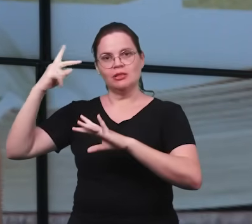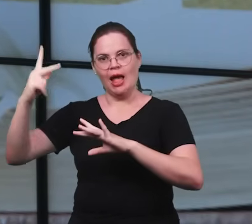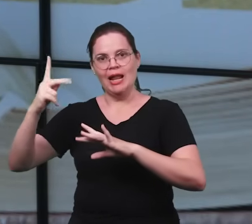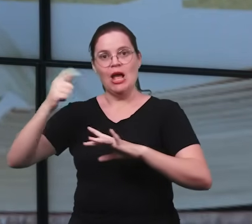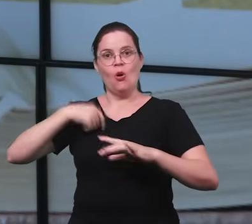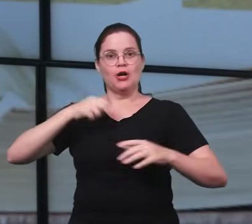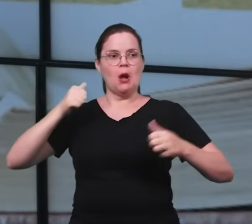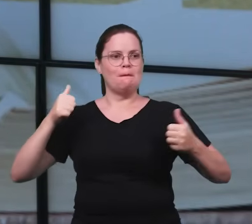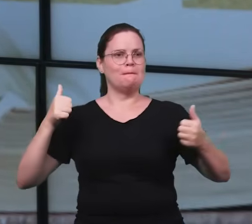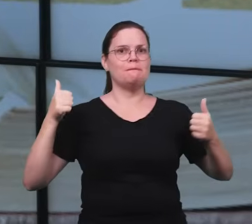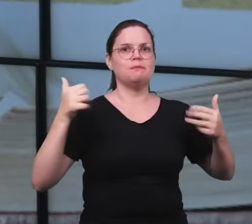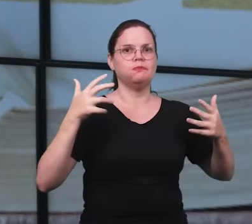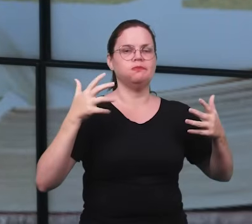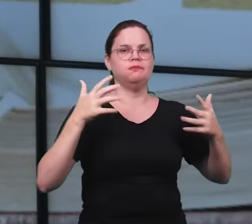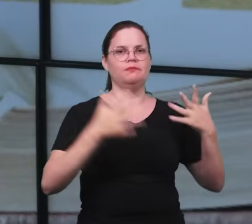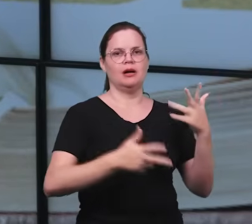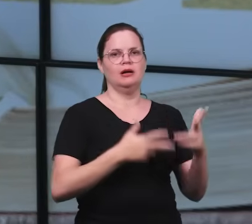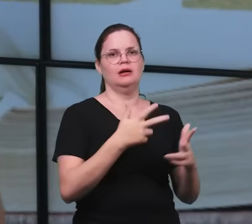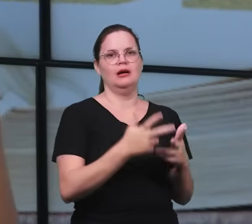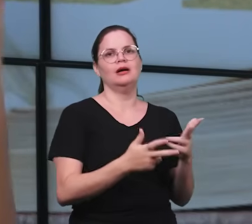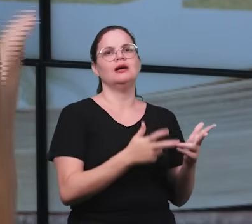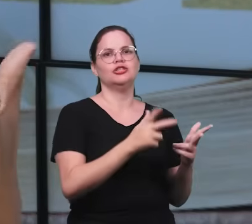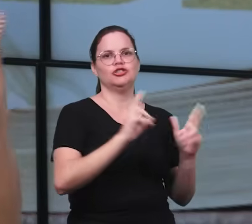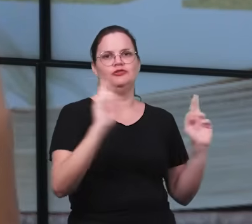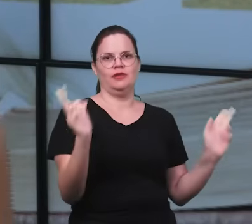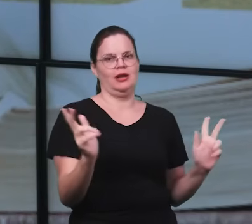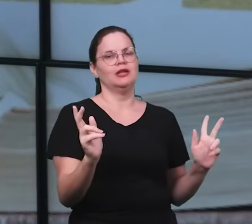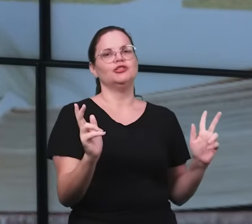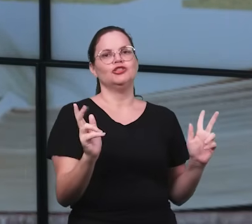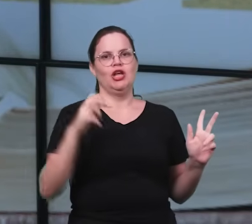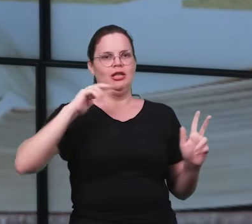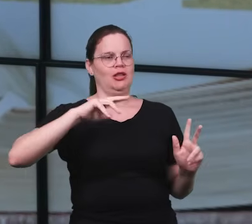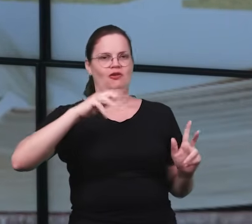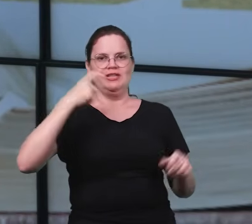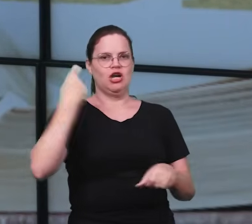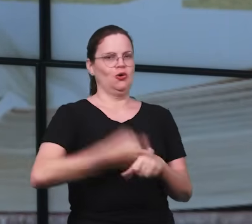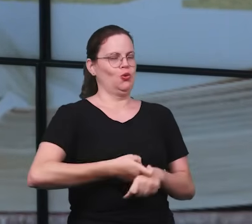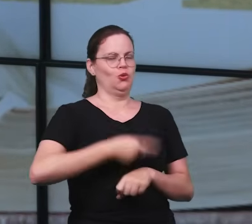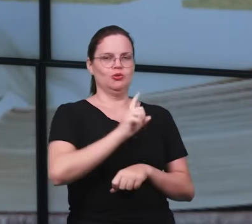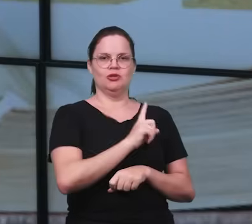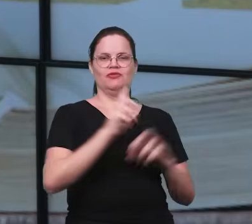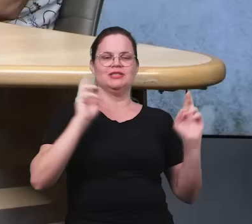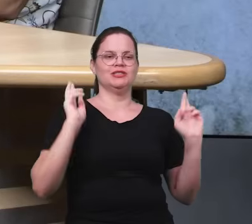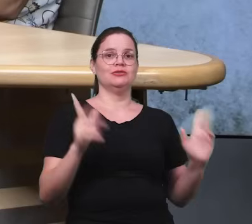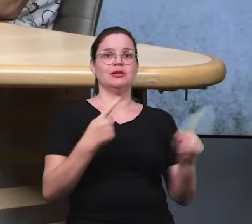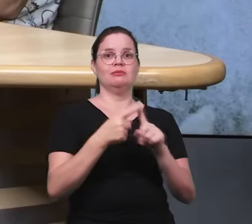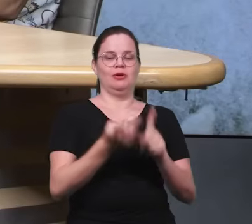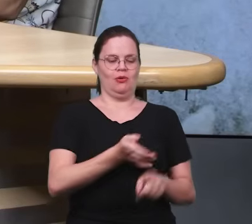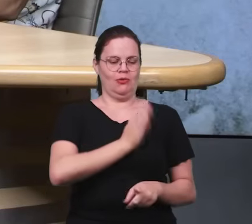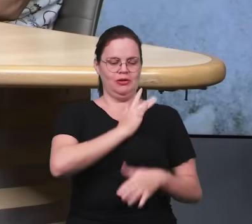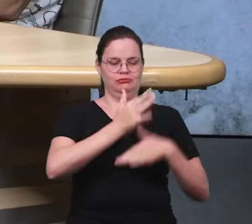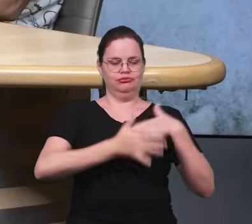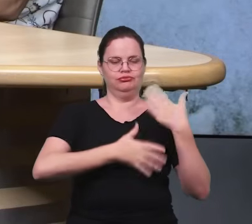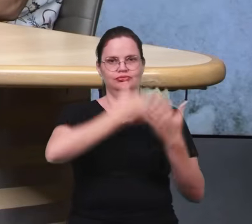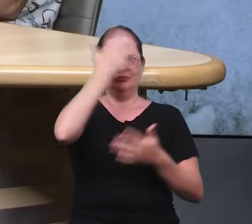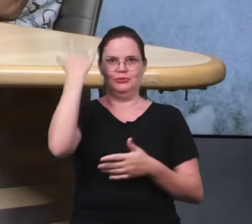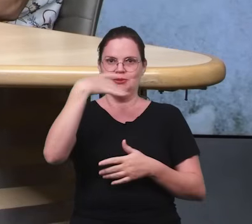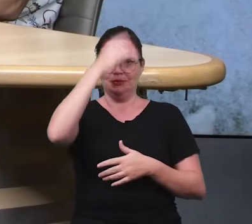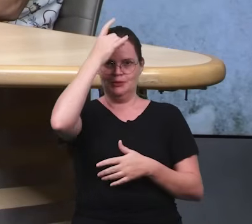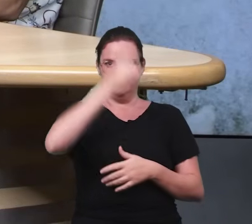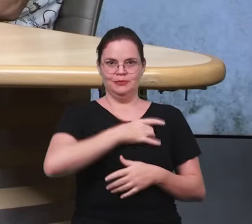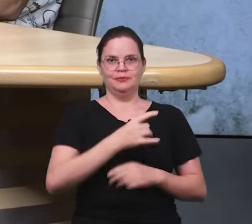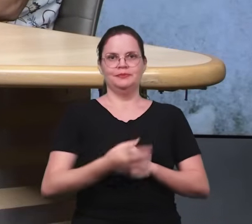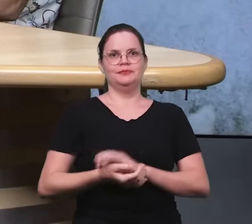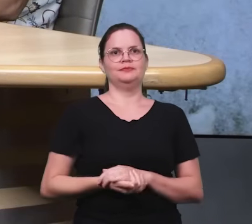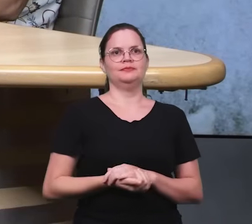sua boca é aquilo que o seu coração está cheio, né? Então é essa virtude, essa força que vai transparecer. E essa vestimenta, se vestir